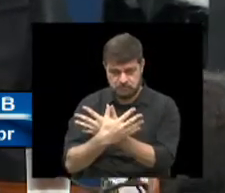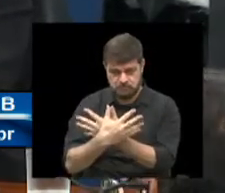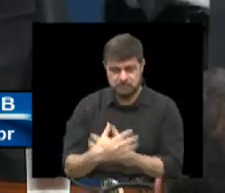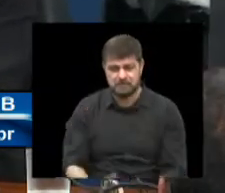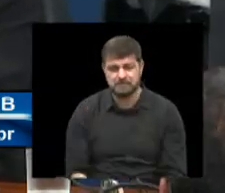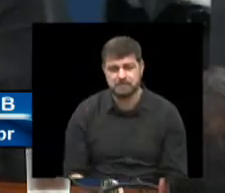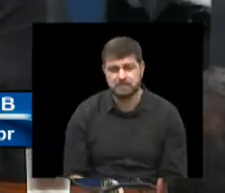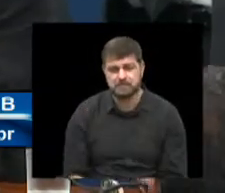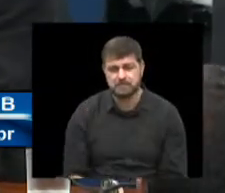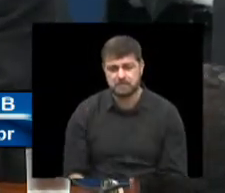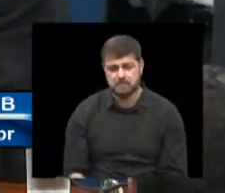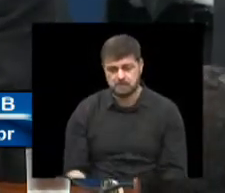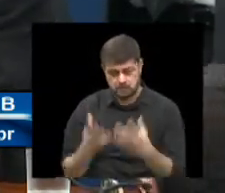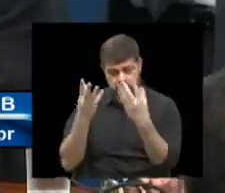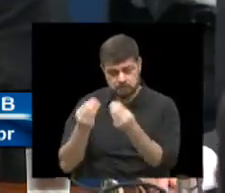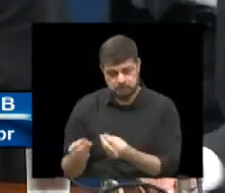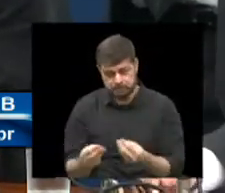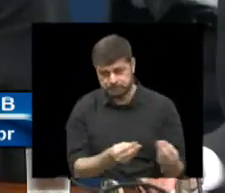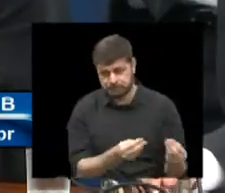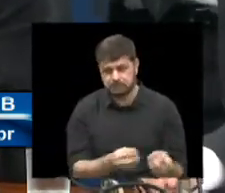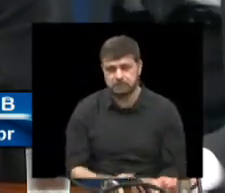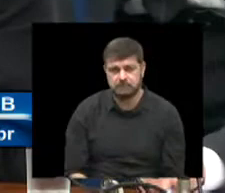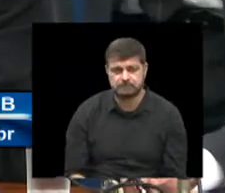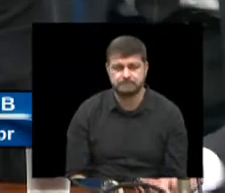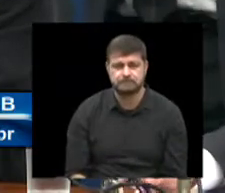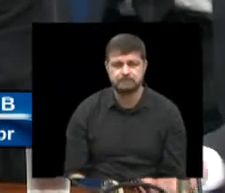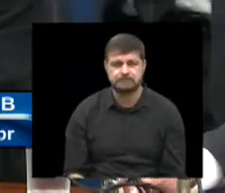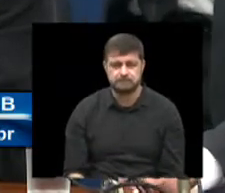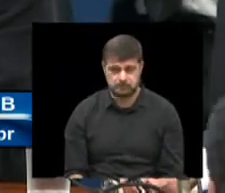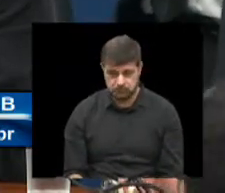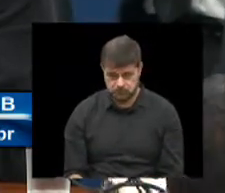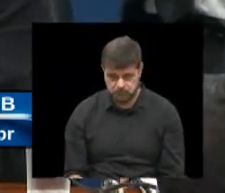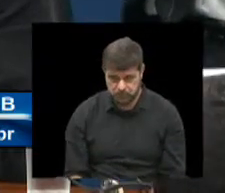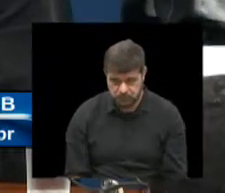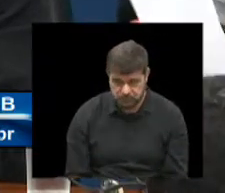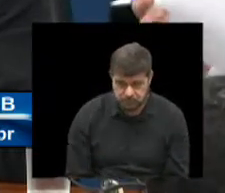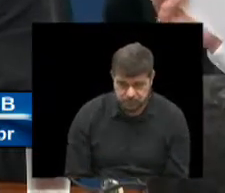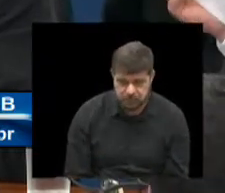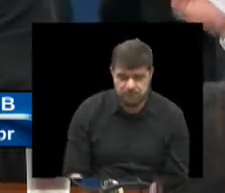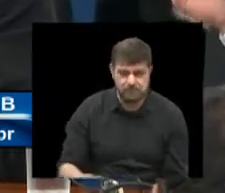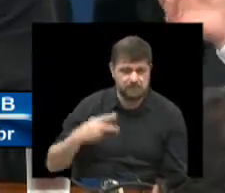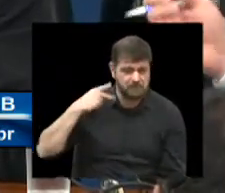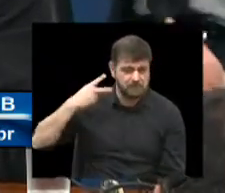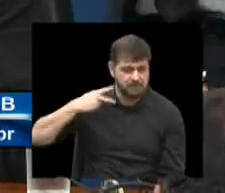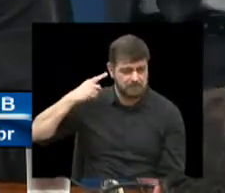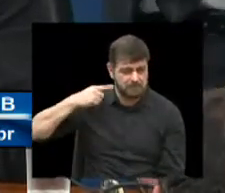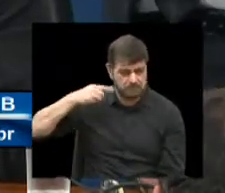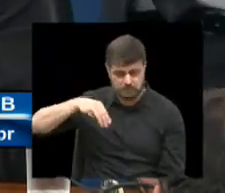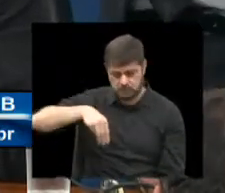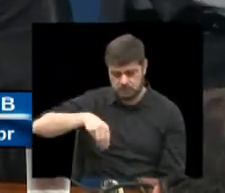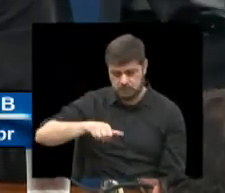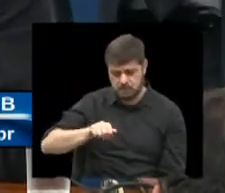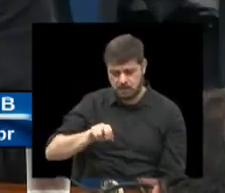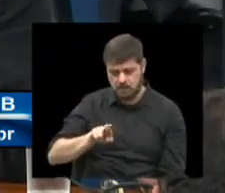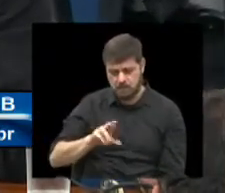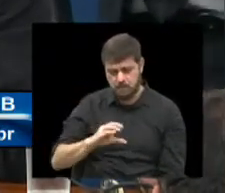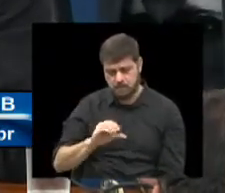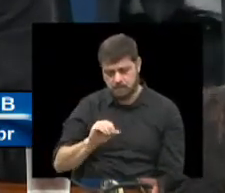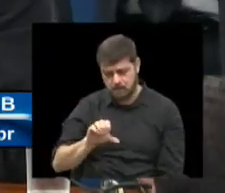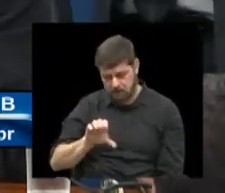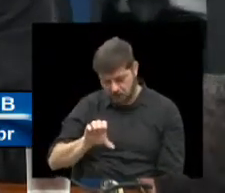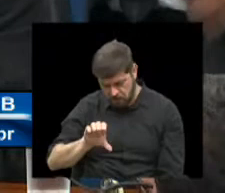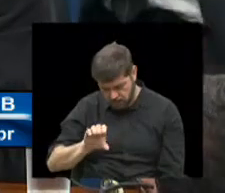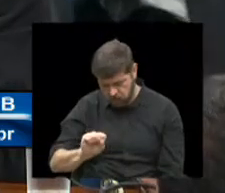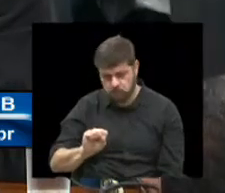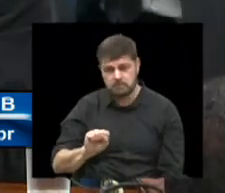Favoráveis permaneçam como estão. Aprovado. Requerimento 1823 de 2017, de autoria do vereador Marcos Bernardelli, líder de